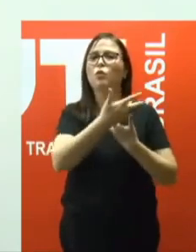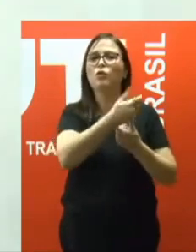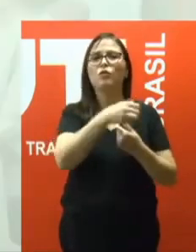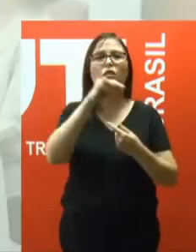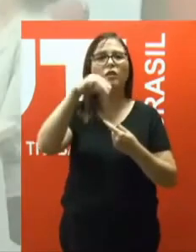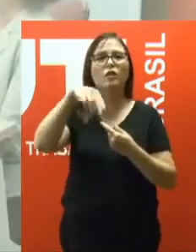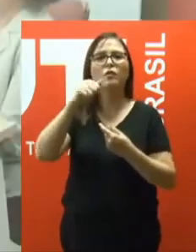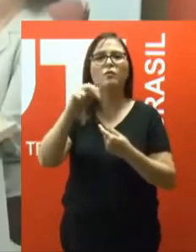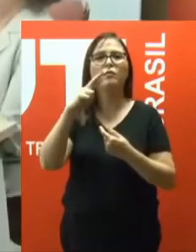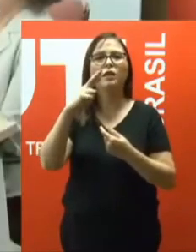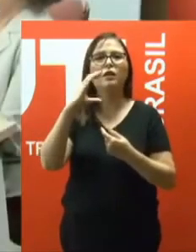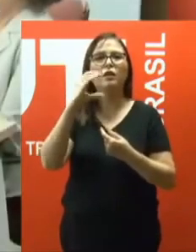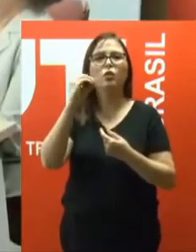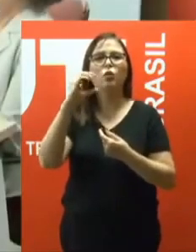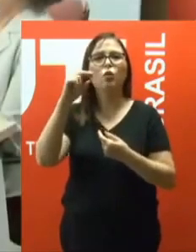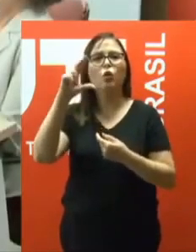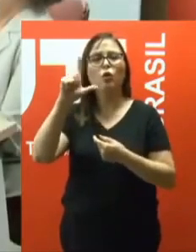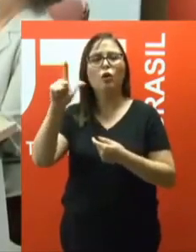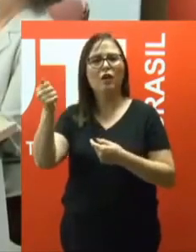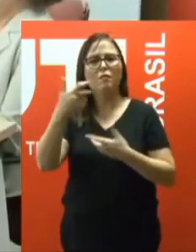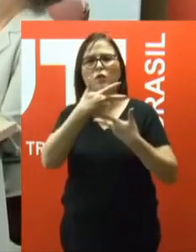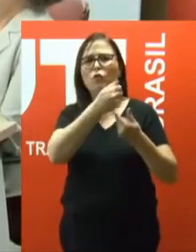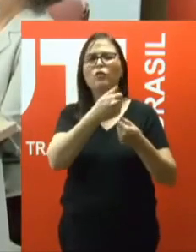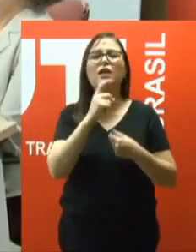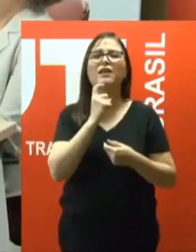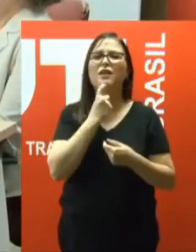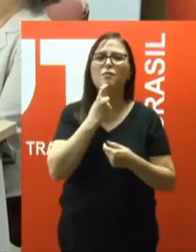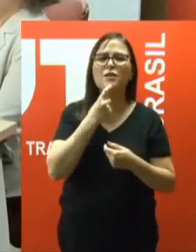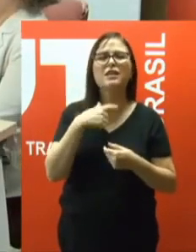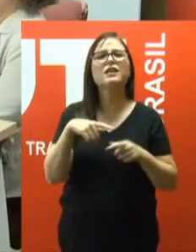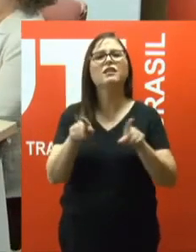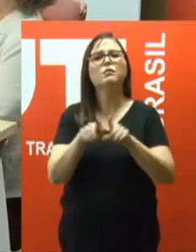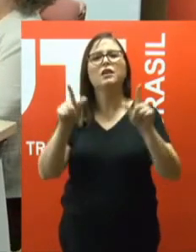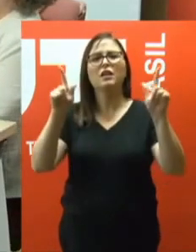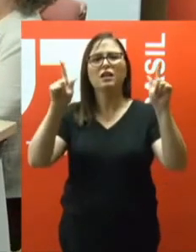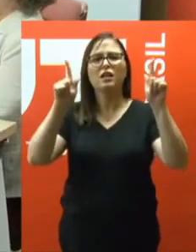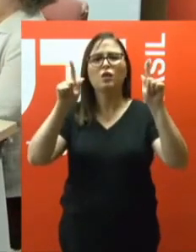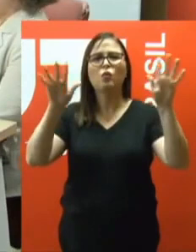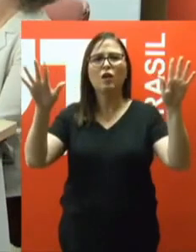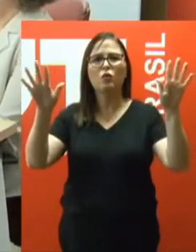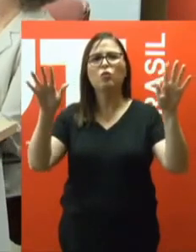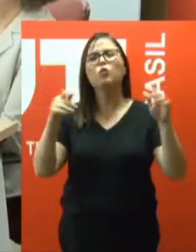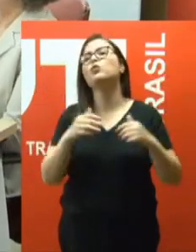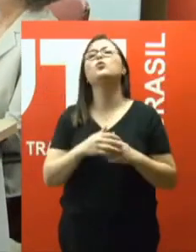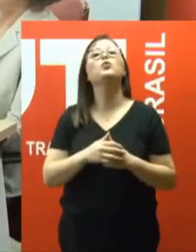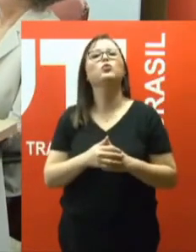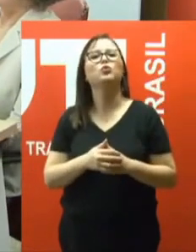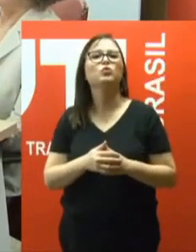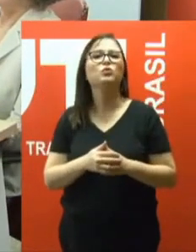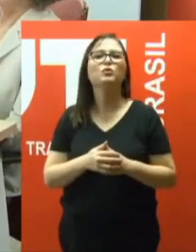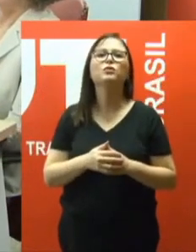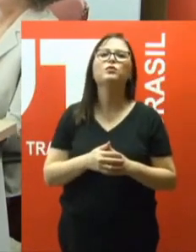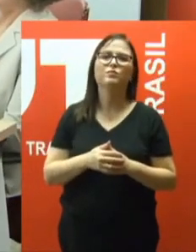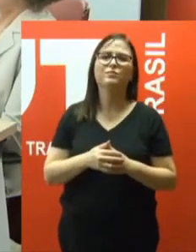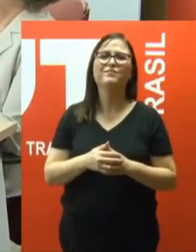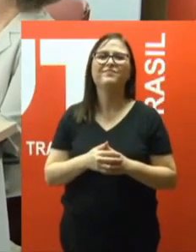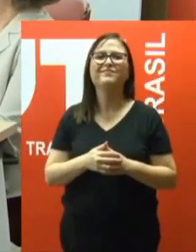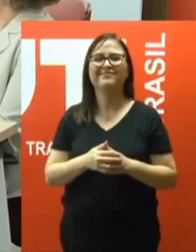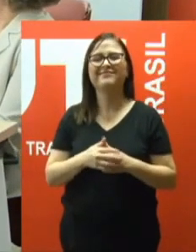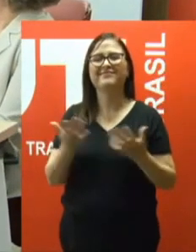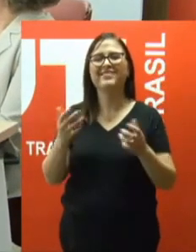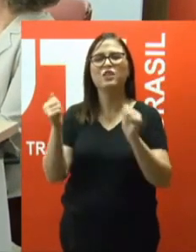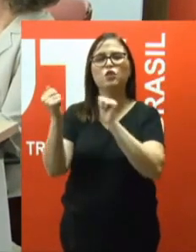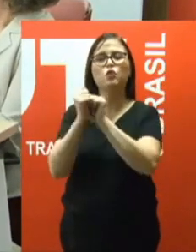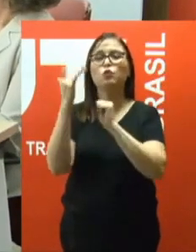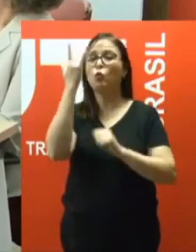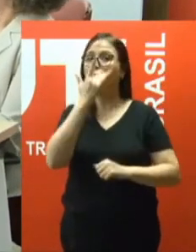uma agenda para ir a Campinas, para ir a Osasco, para ir a Guarulhos, para ir nessas grandes cidades aqui, para ir no ABC, sabe, junto com a Haddad, que